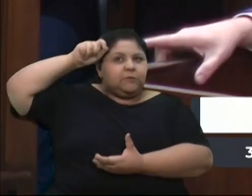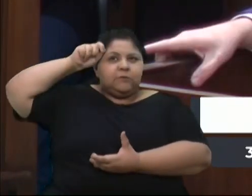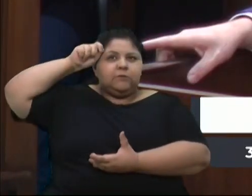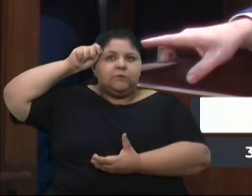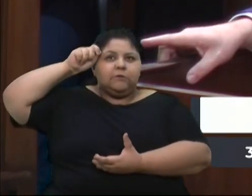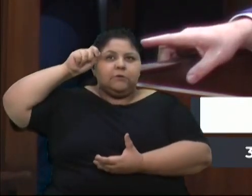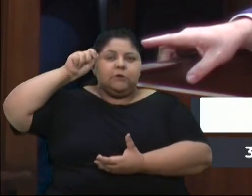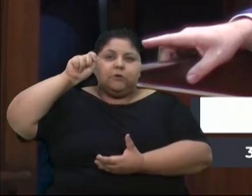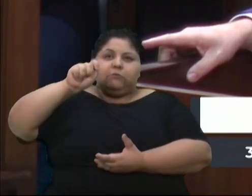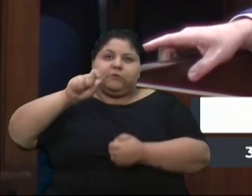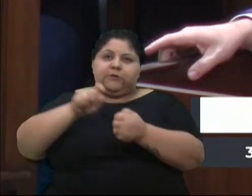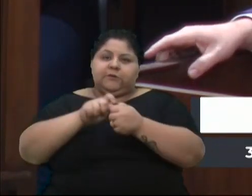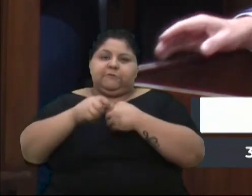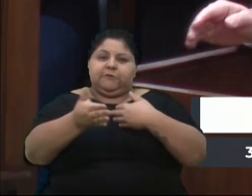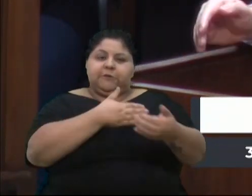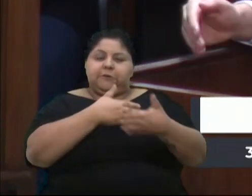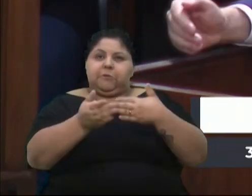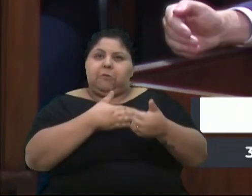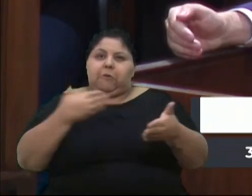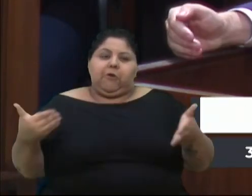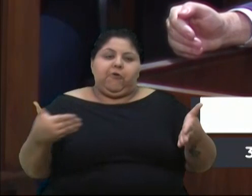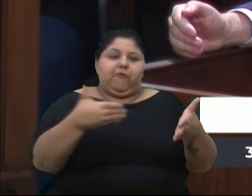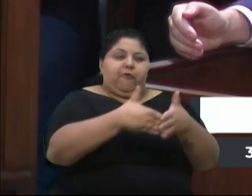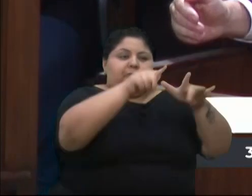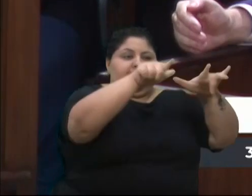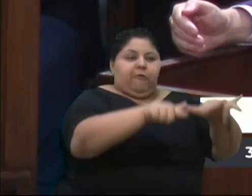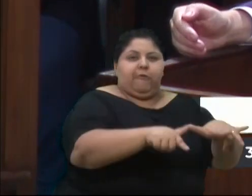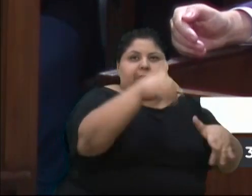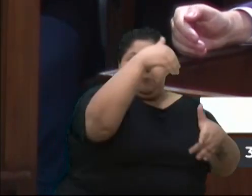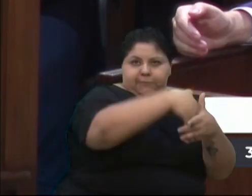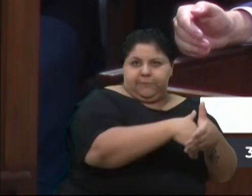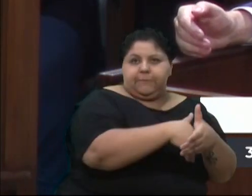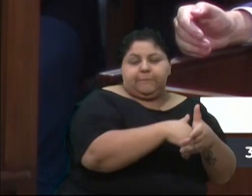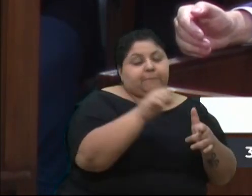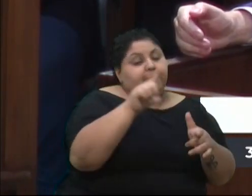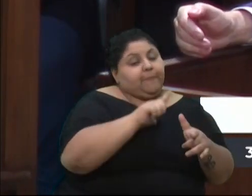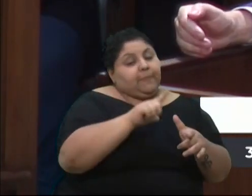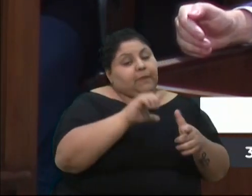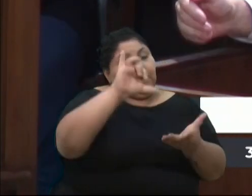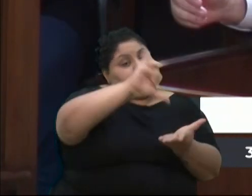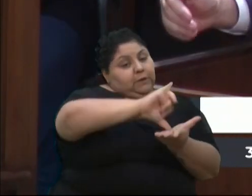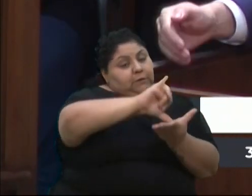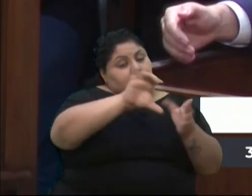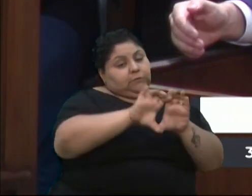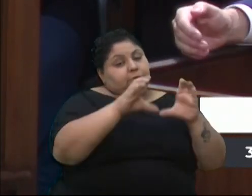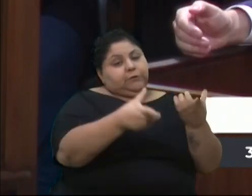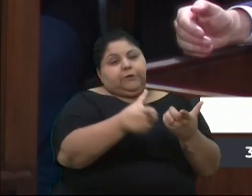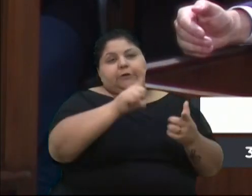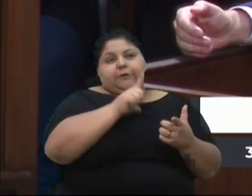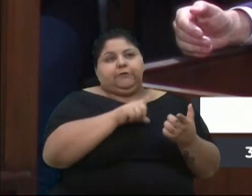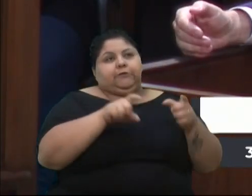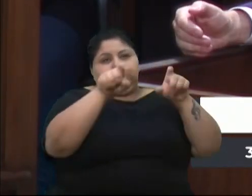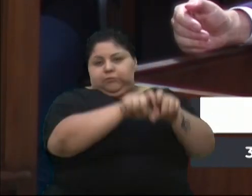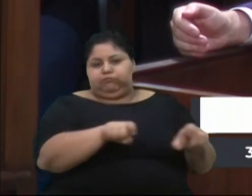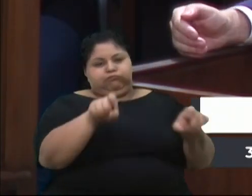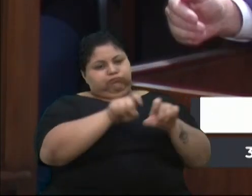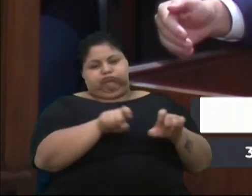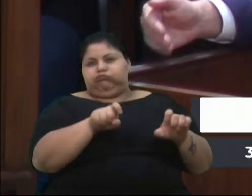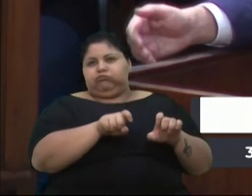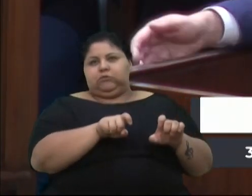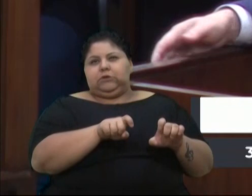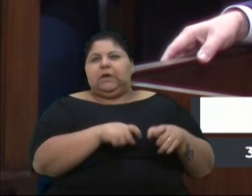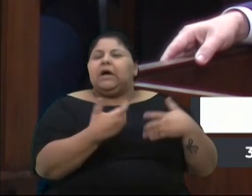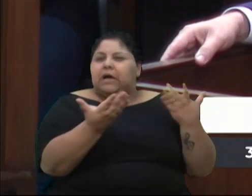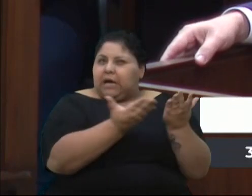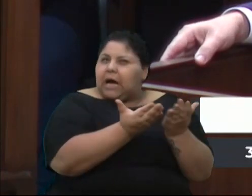intervenção lá dentro. Então, haviam centros comunitários que tinham computadores, que tinham aquelas